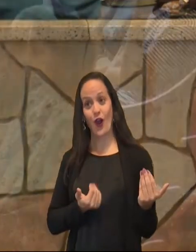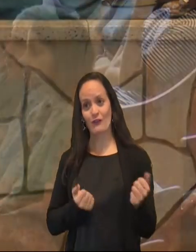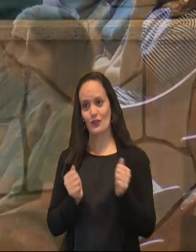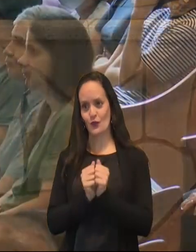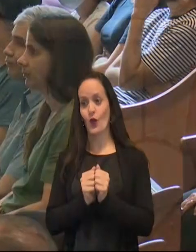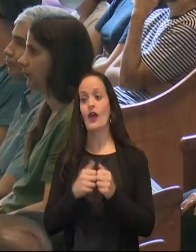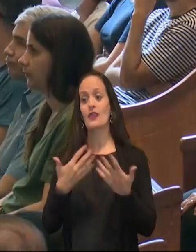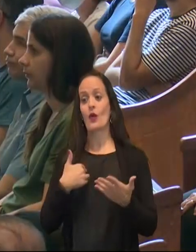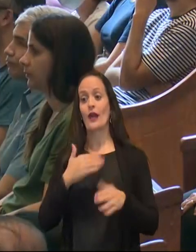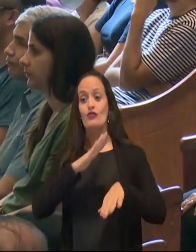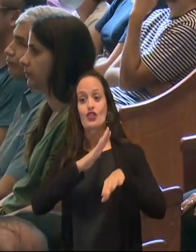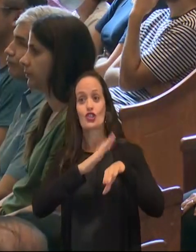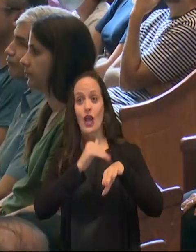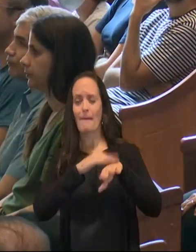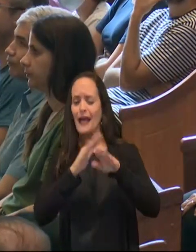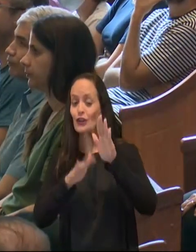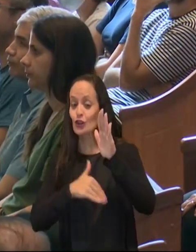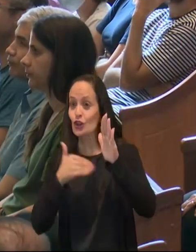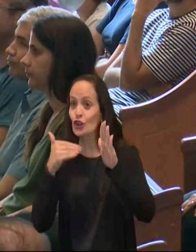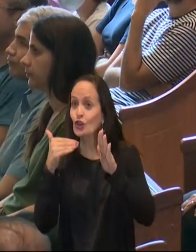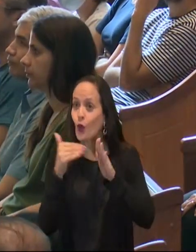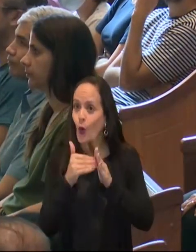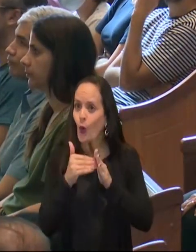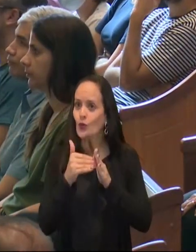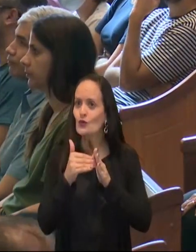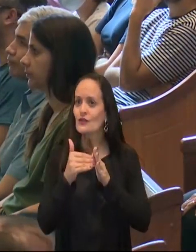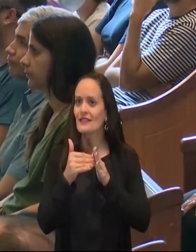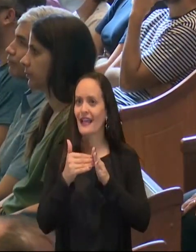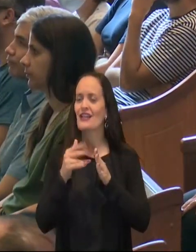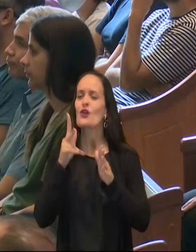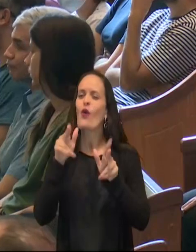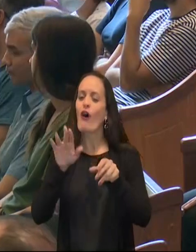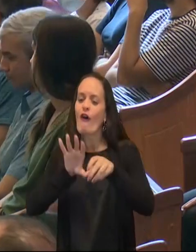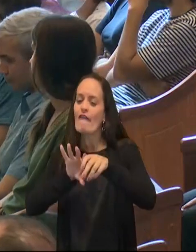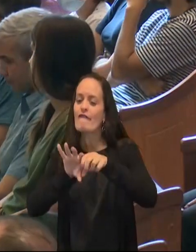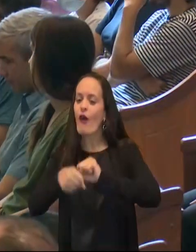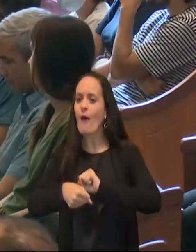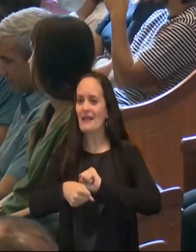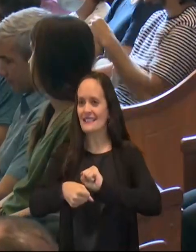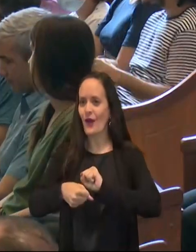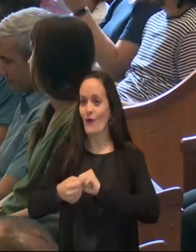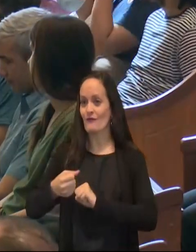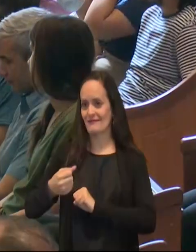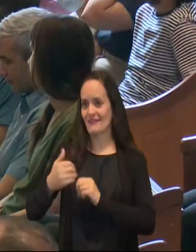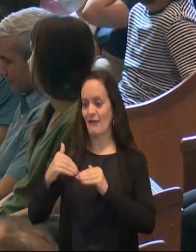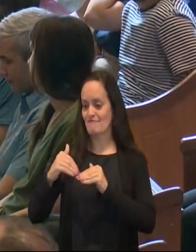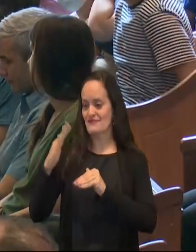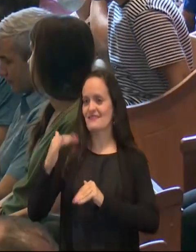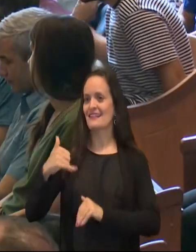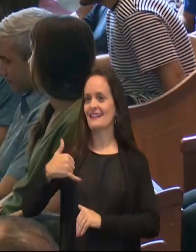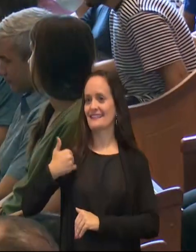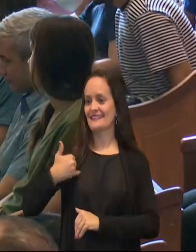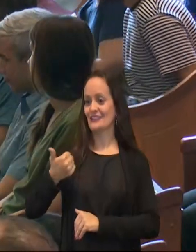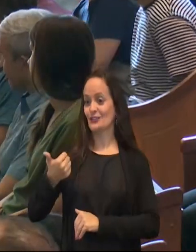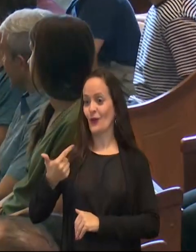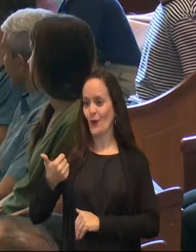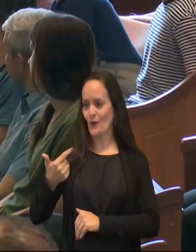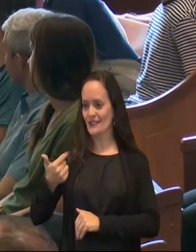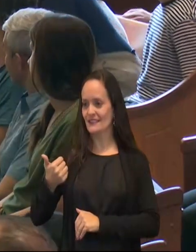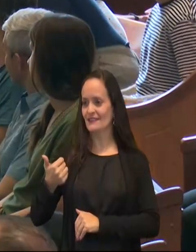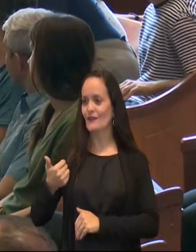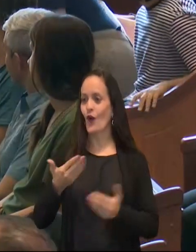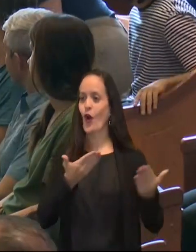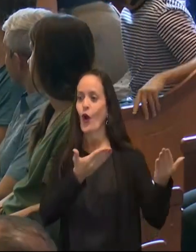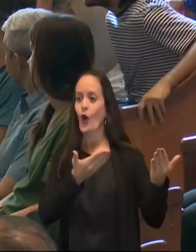aqui todos os que estão formando nessa manhã. Quero chamar também a Júlia, que é a líder principal, com os